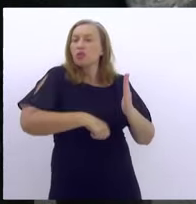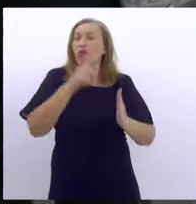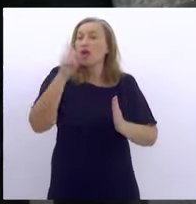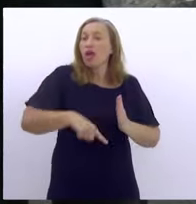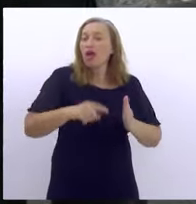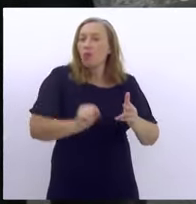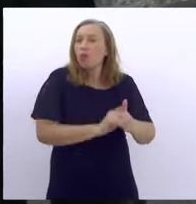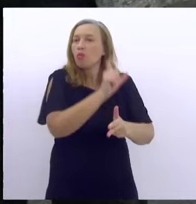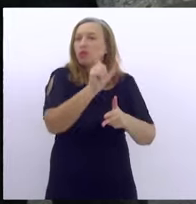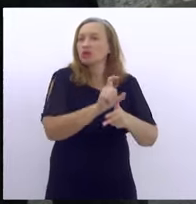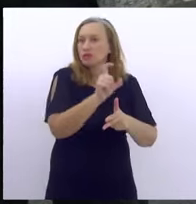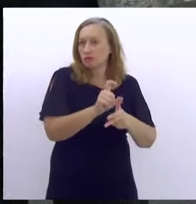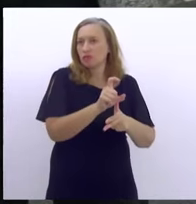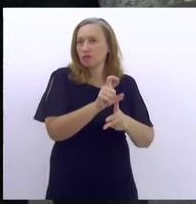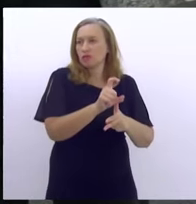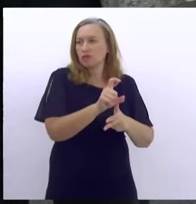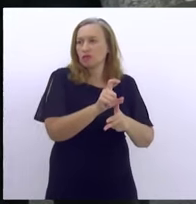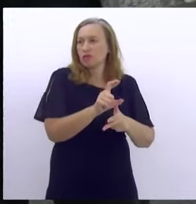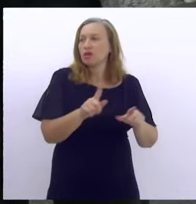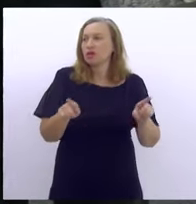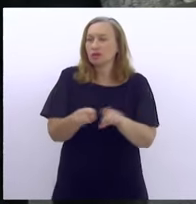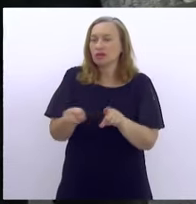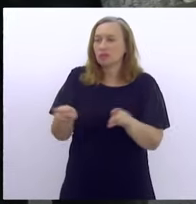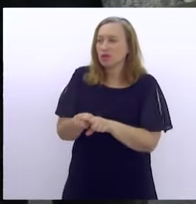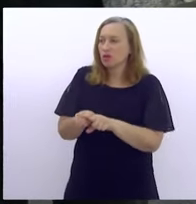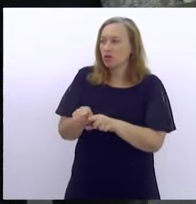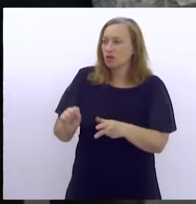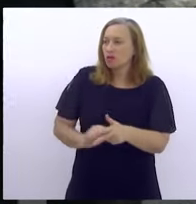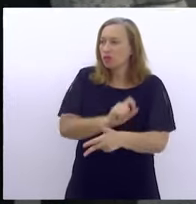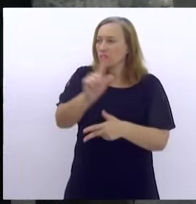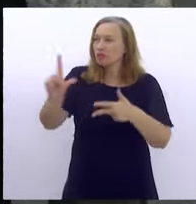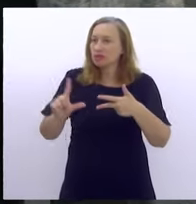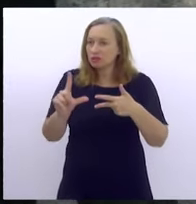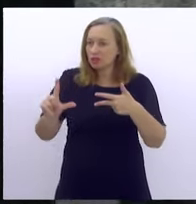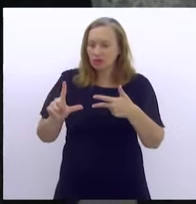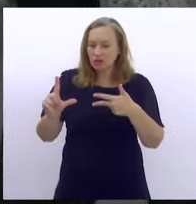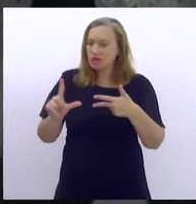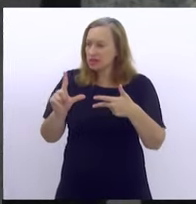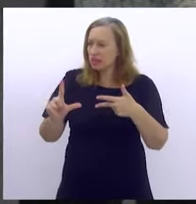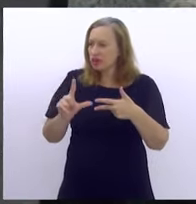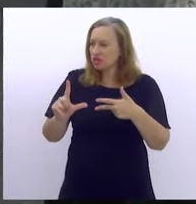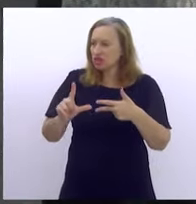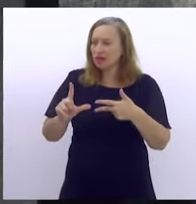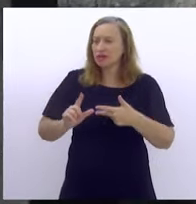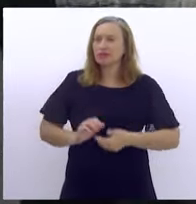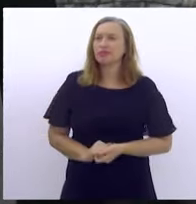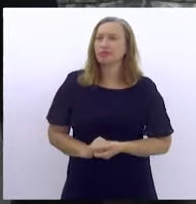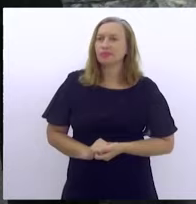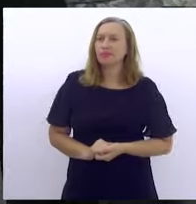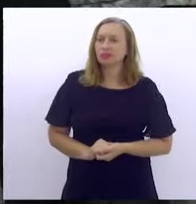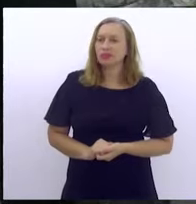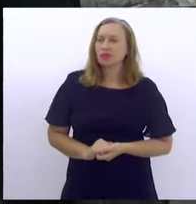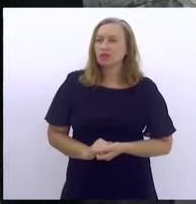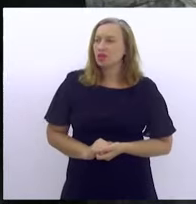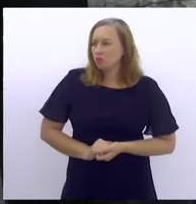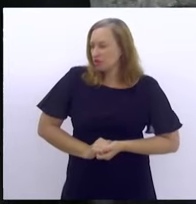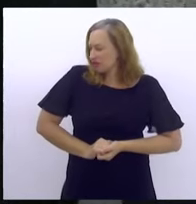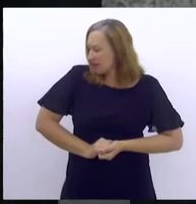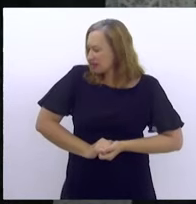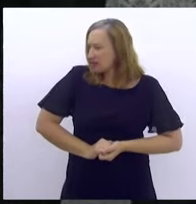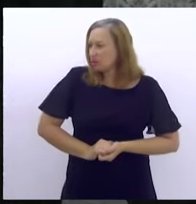Poder Executivo e o Poder Legislativo. O Tribunal de Justiça legisla